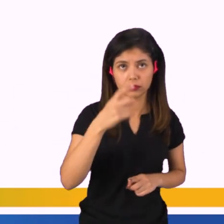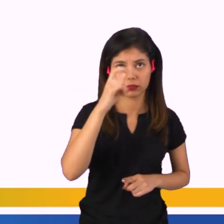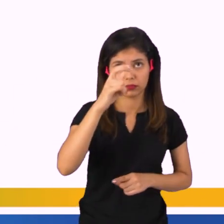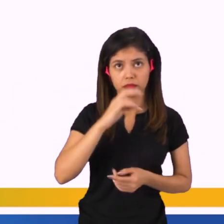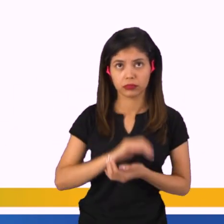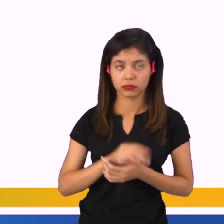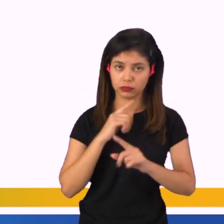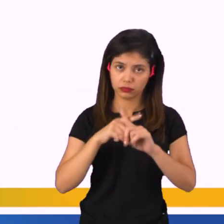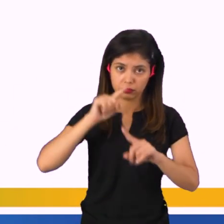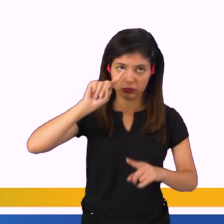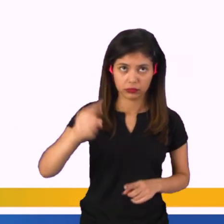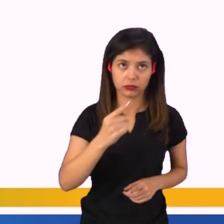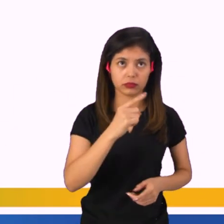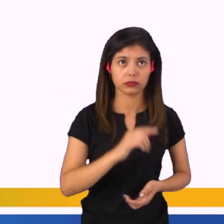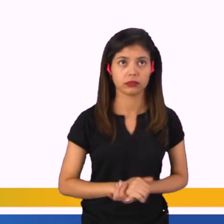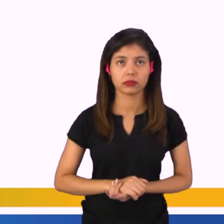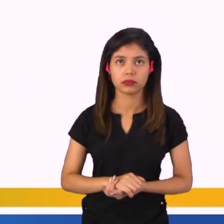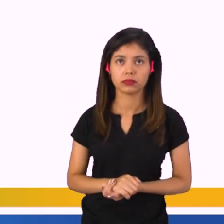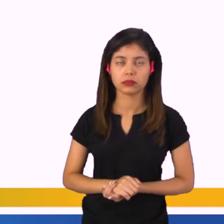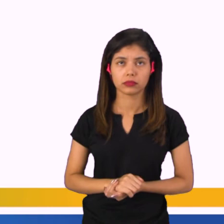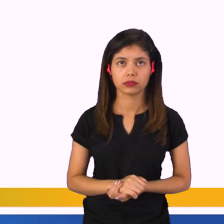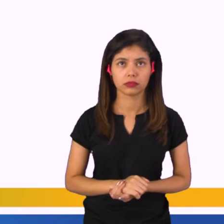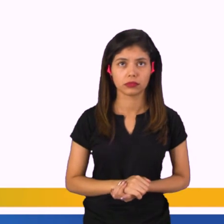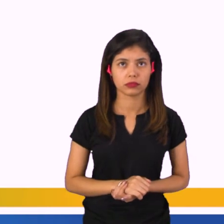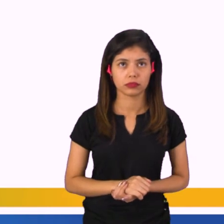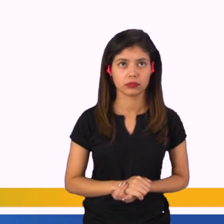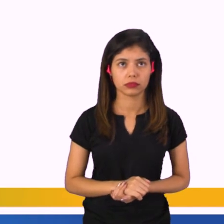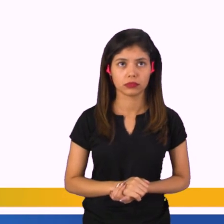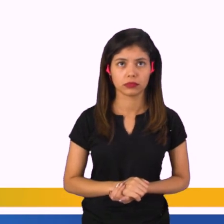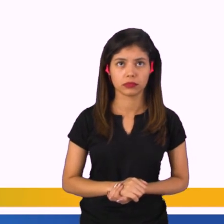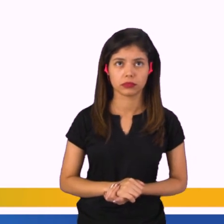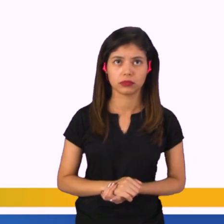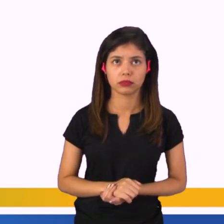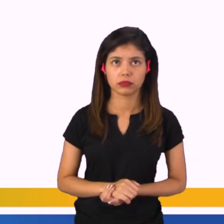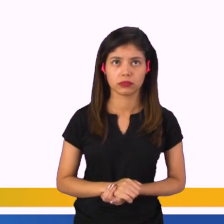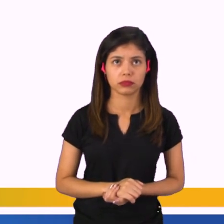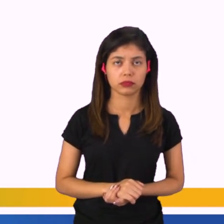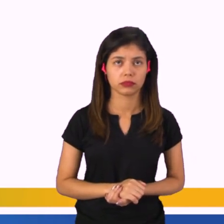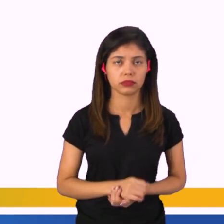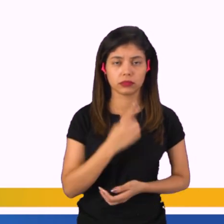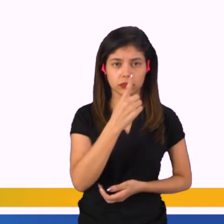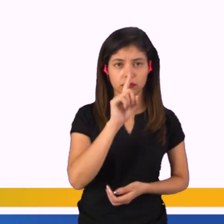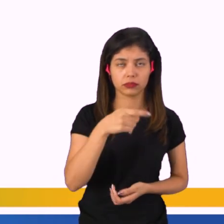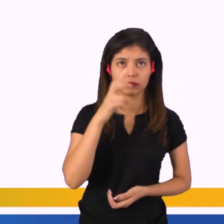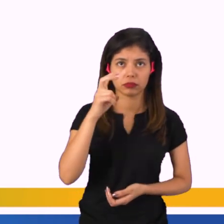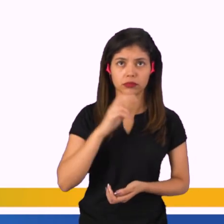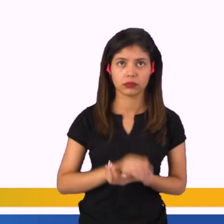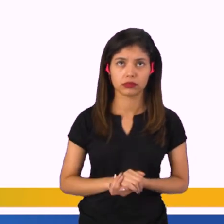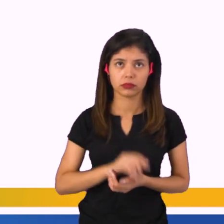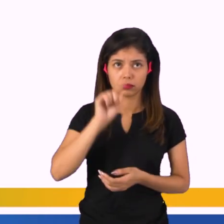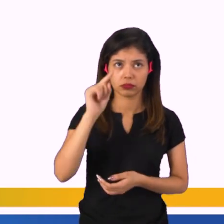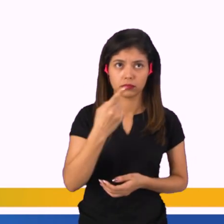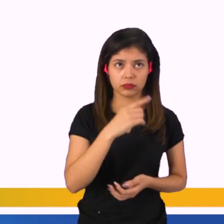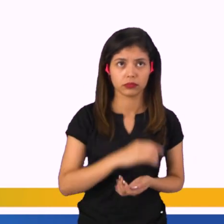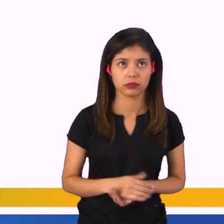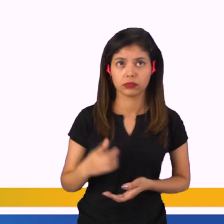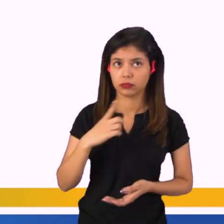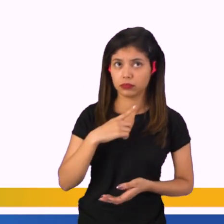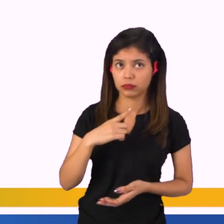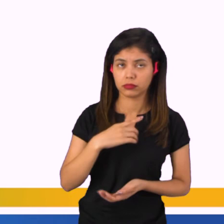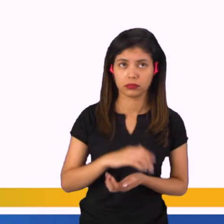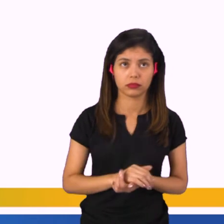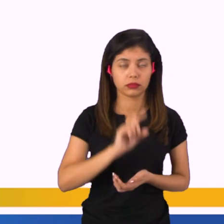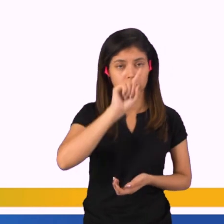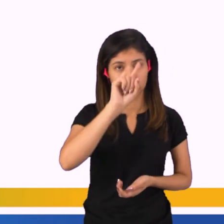que multipliquemos aí, né? Basta que realizemos a operação de multiplicação de 1,5 por